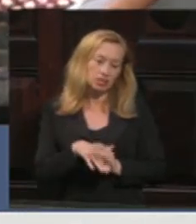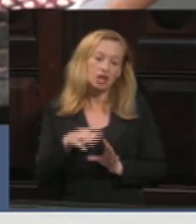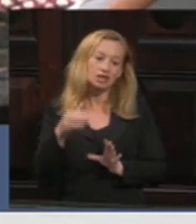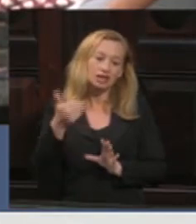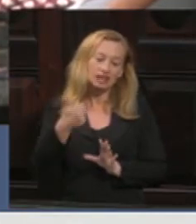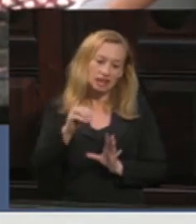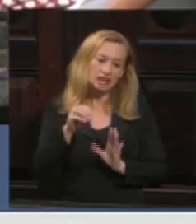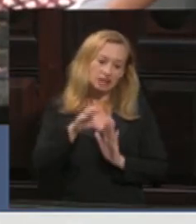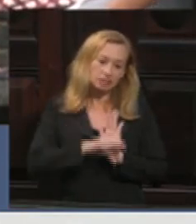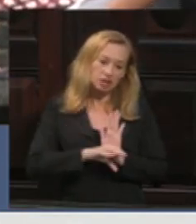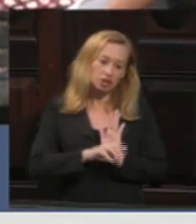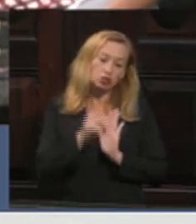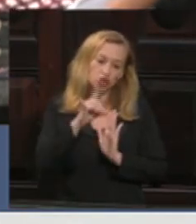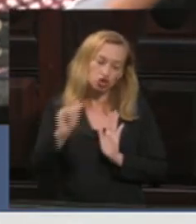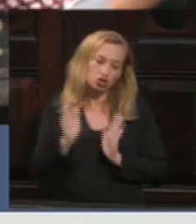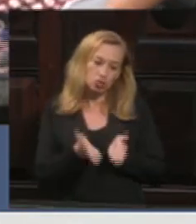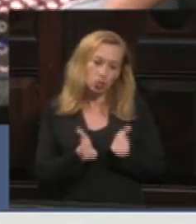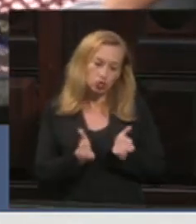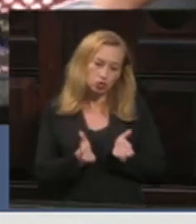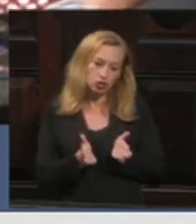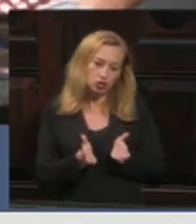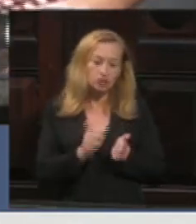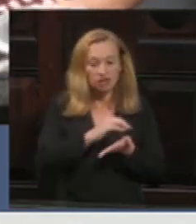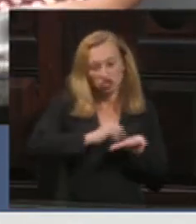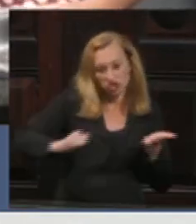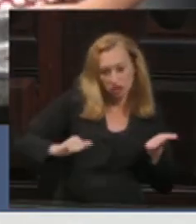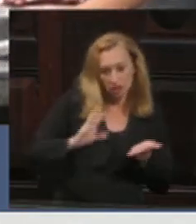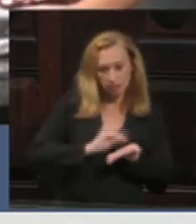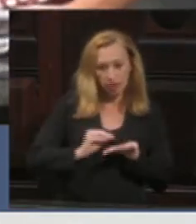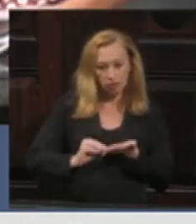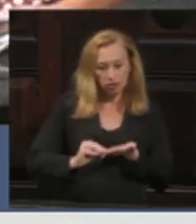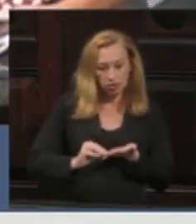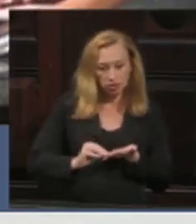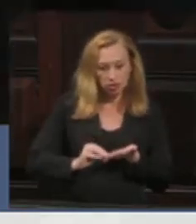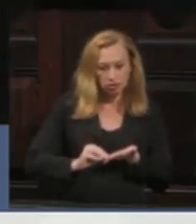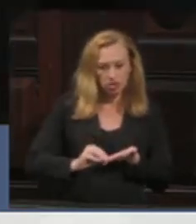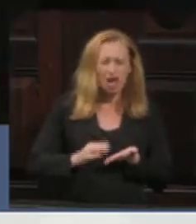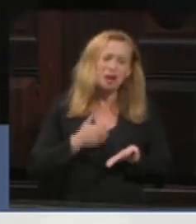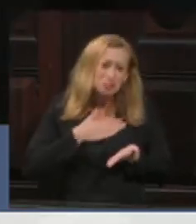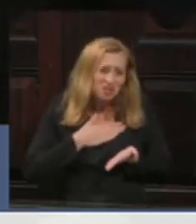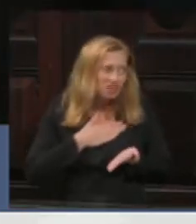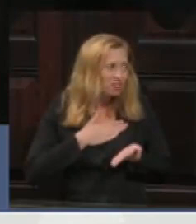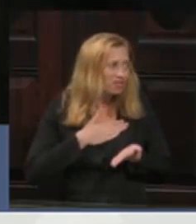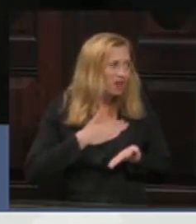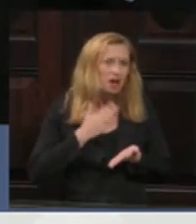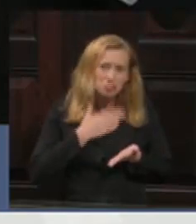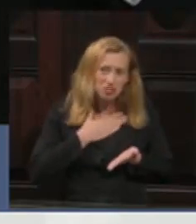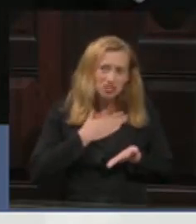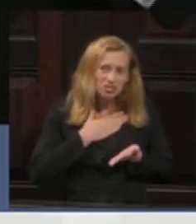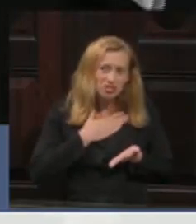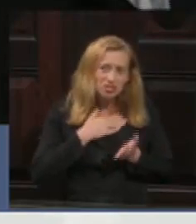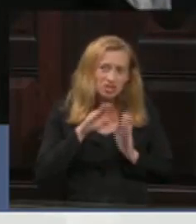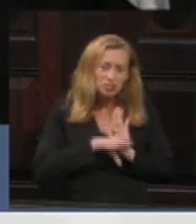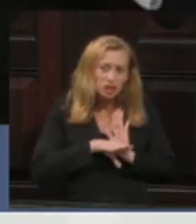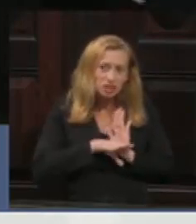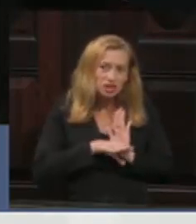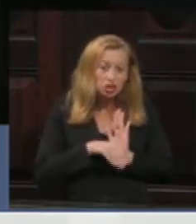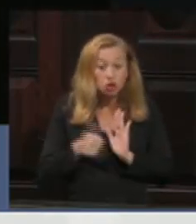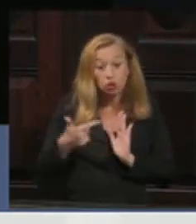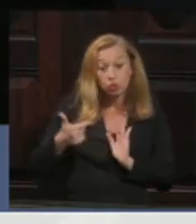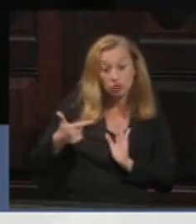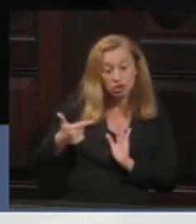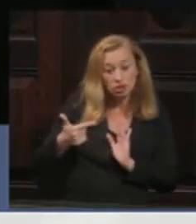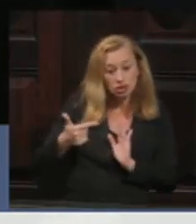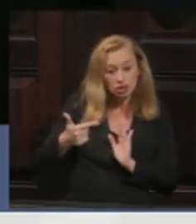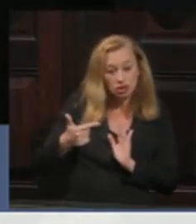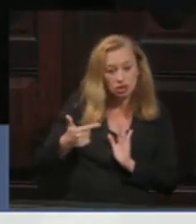plenário. Do dia de hoje. Vai sair de pauta. Tem 10 emendas. Mas são as minhas emendas? São as minhas próprias 12 emendas. emendas. Eu